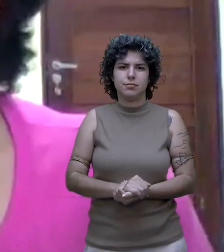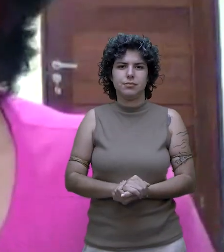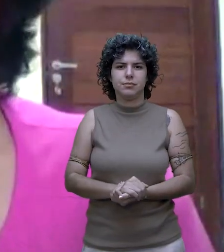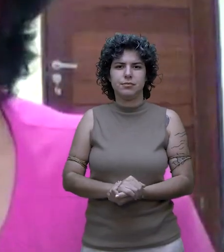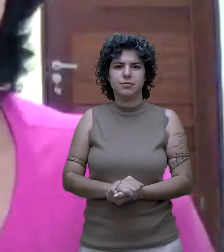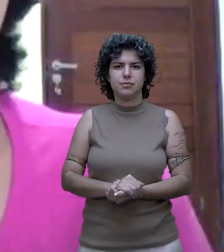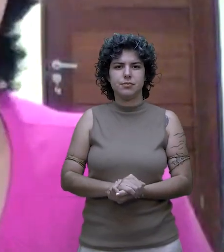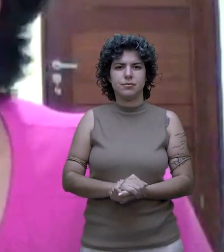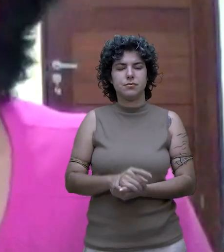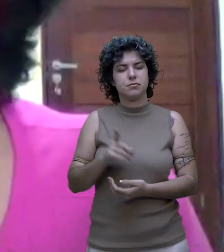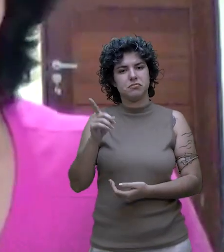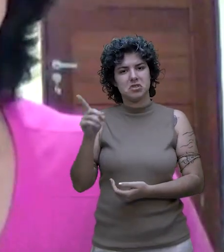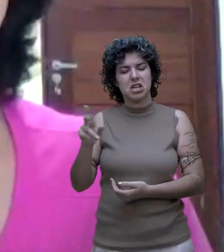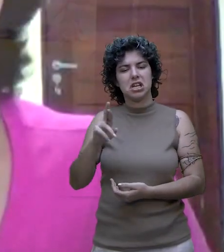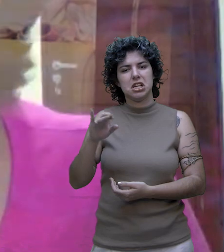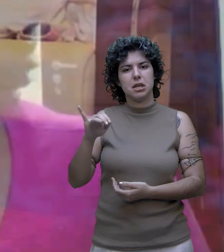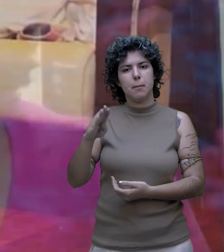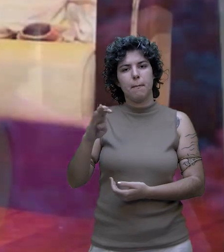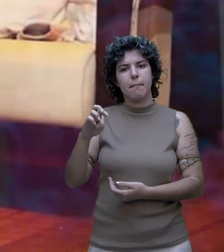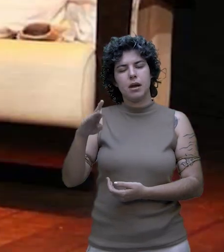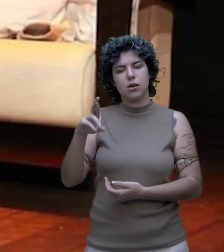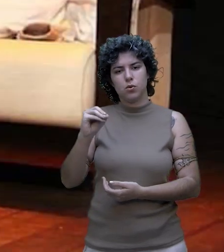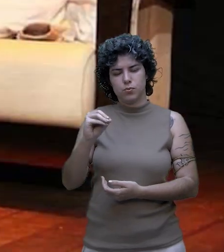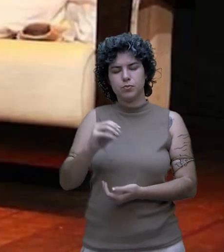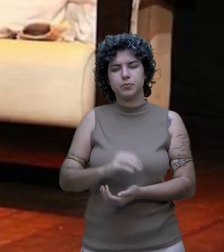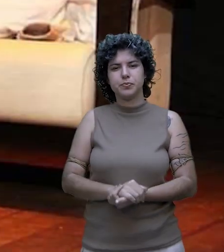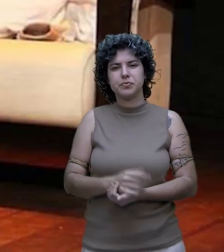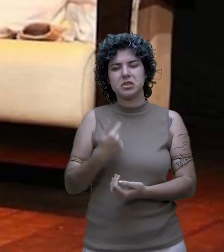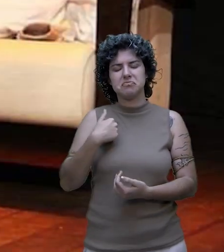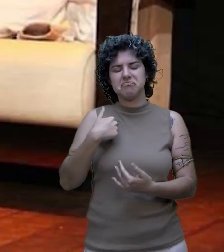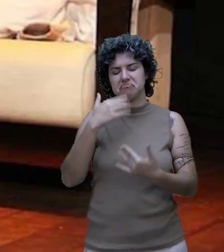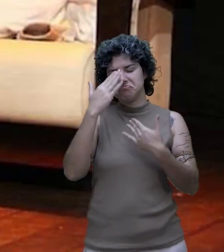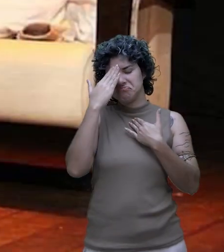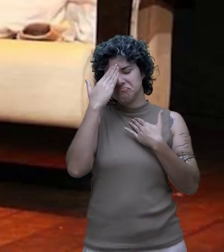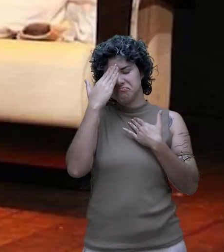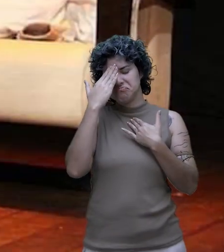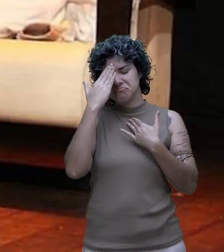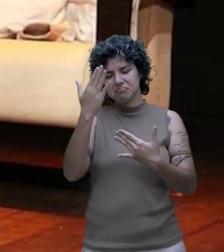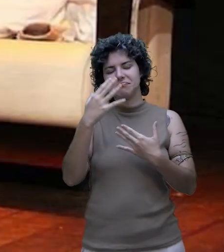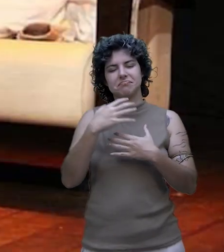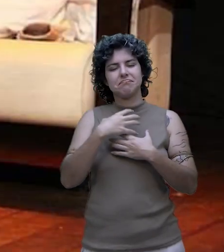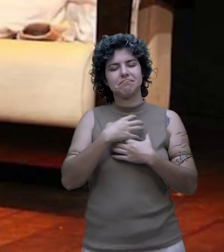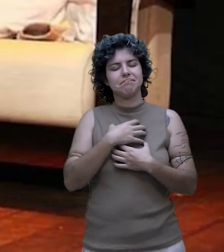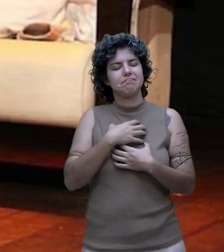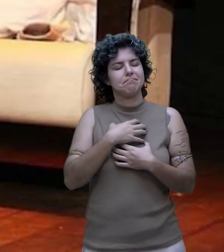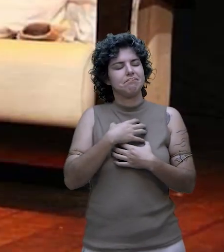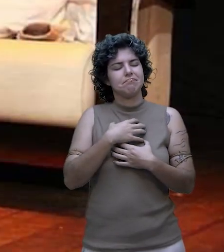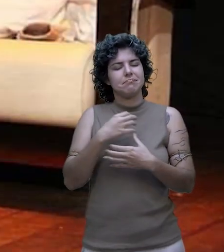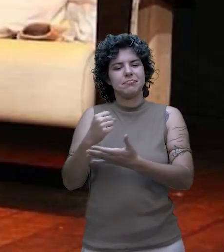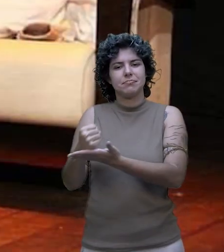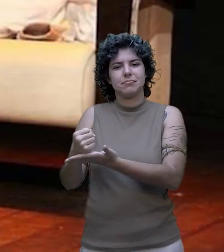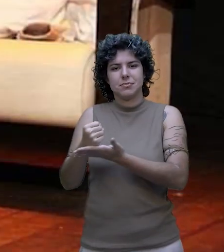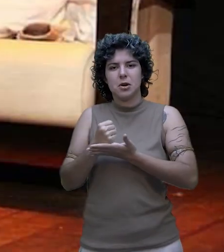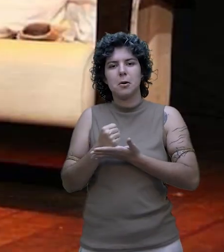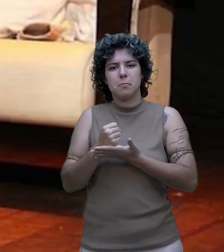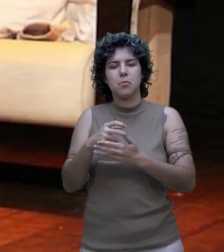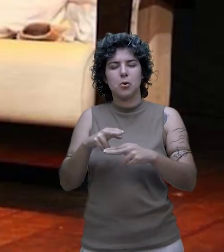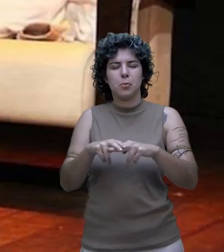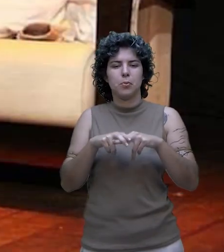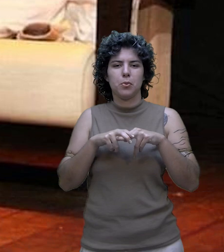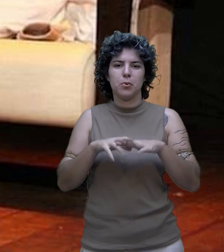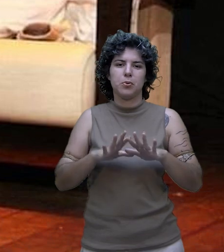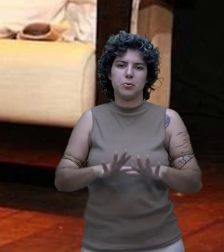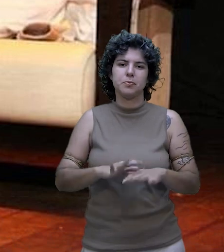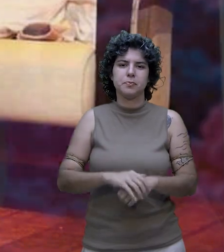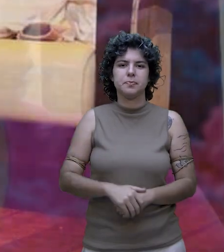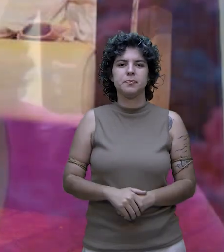Duda Ribeiro. Sou muito grata a ele, sou muito grata à família dele, pelo apoio que sempre me deu. Então, assim, e aí eu ia